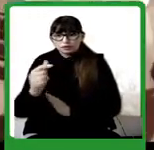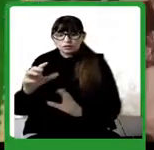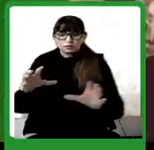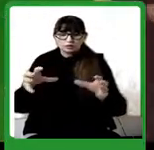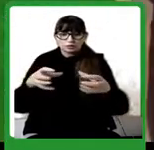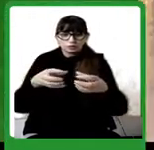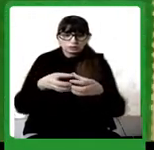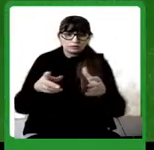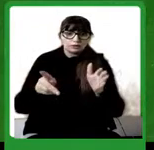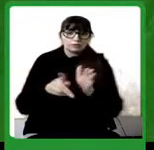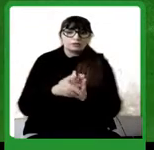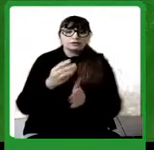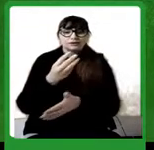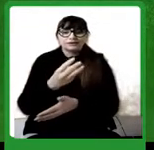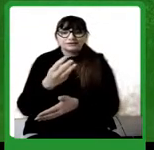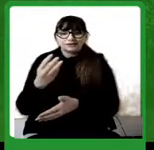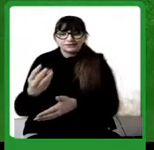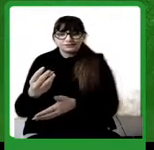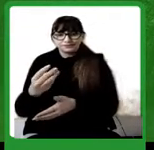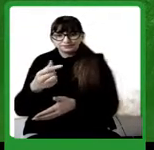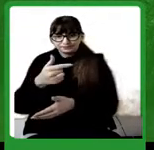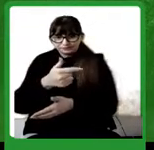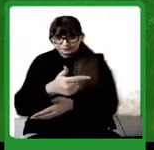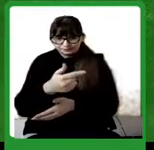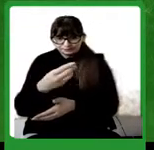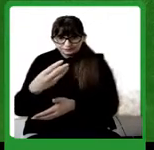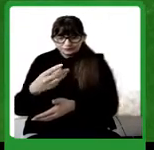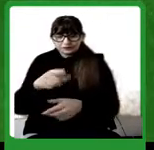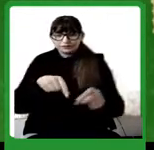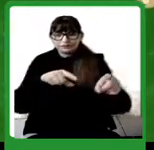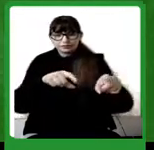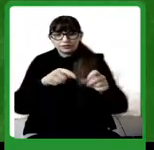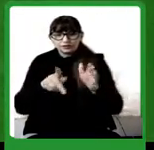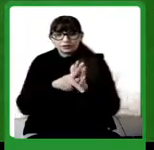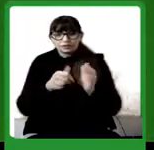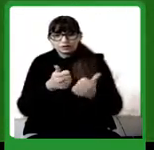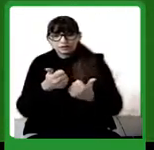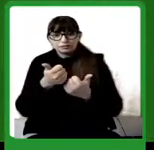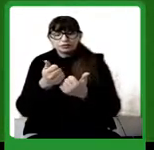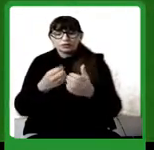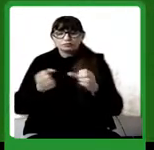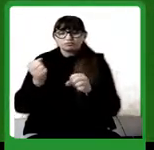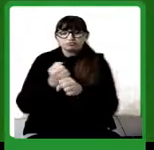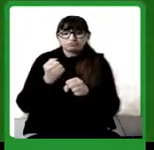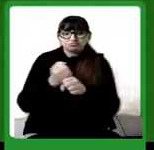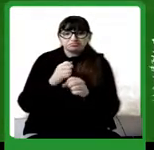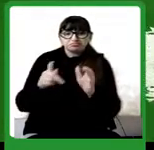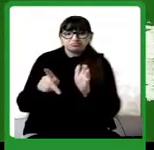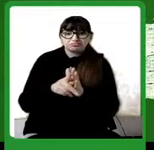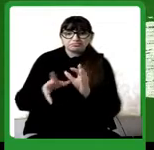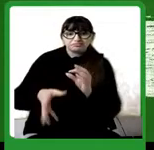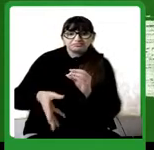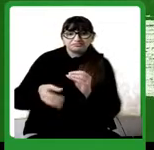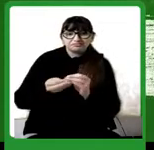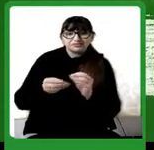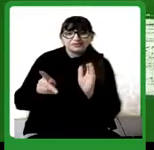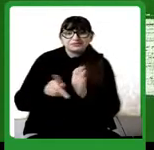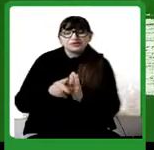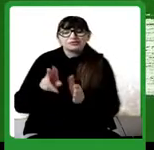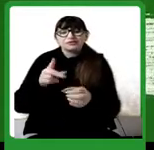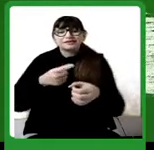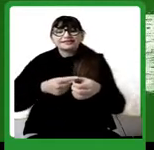32 agricultores, com apoio de lideranças locais e da Cotrifred, construíram a Credifred em Frederico